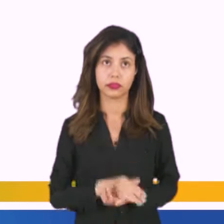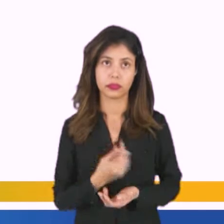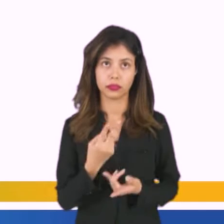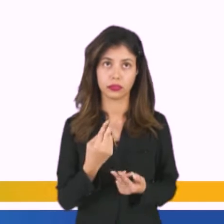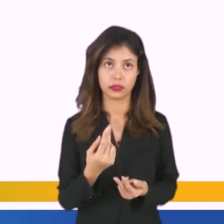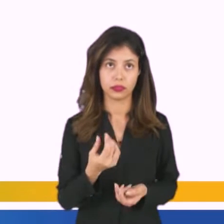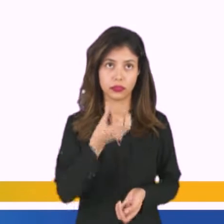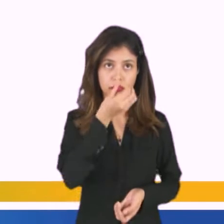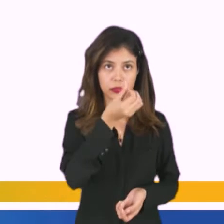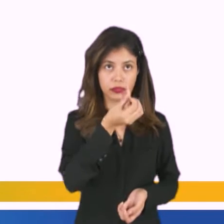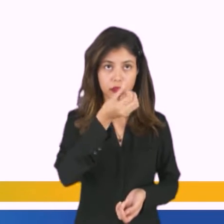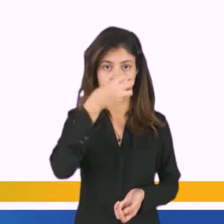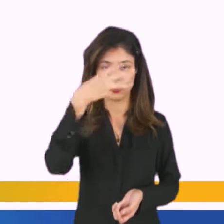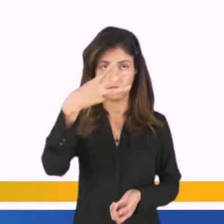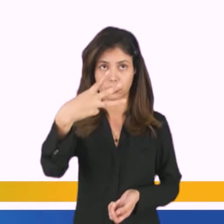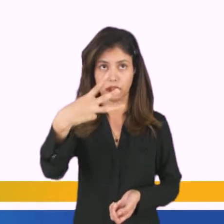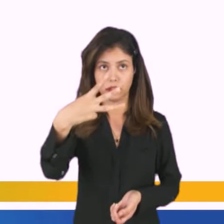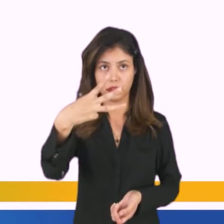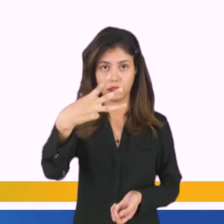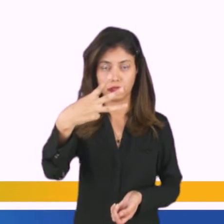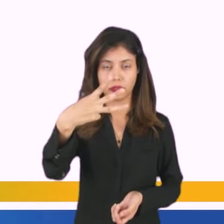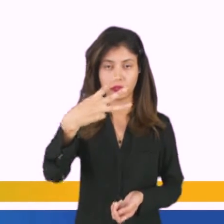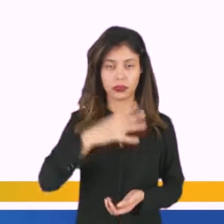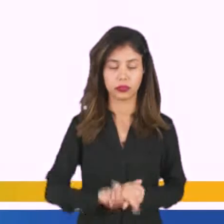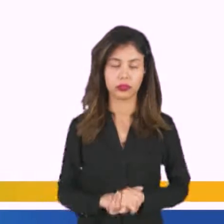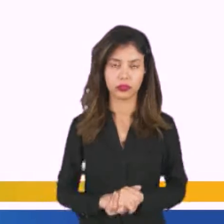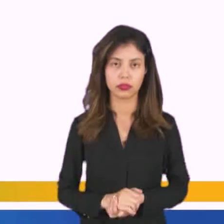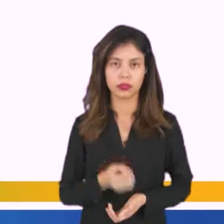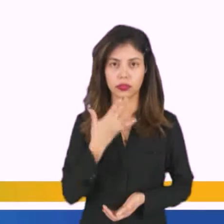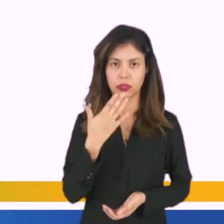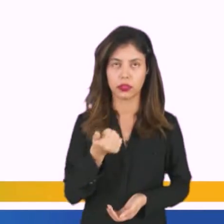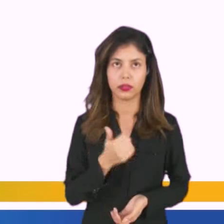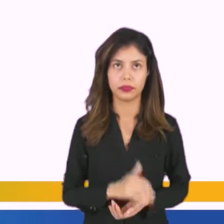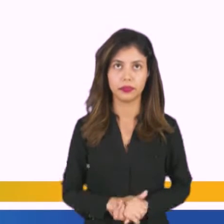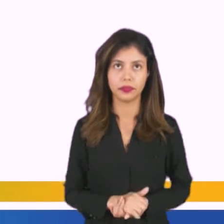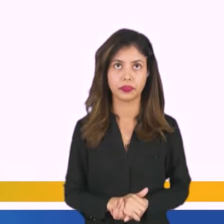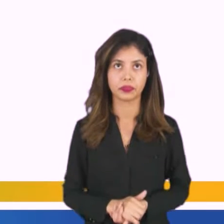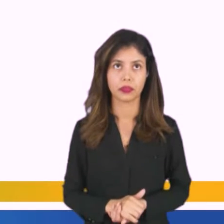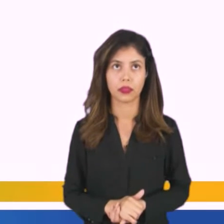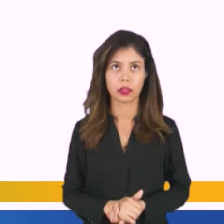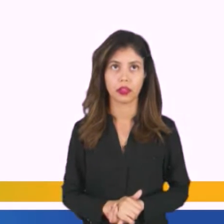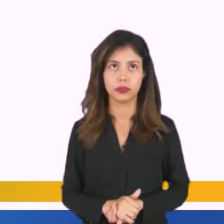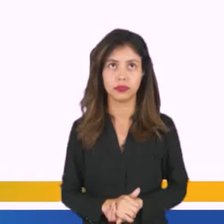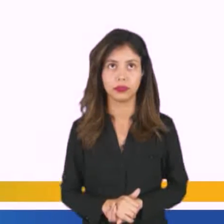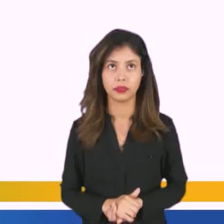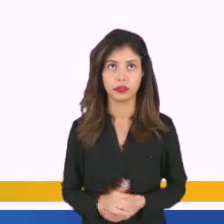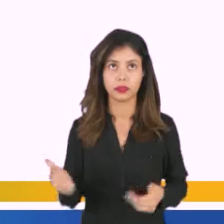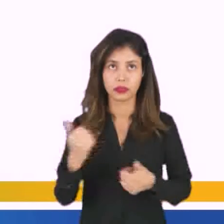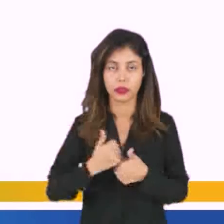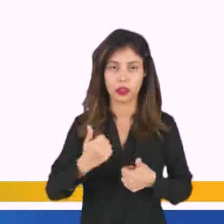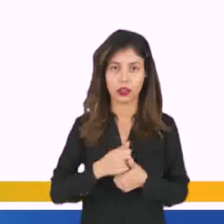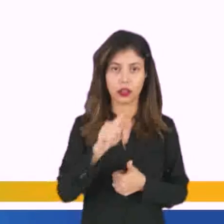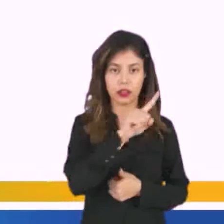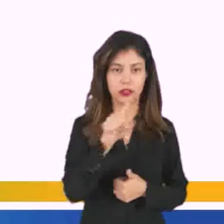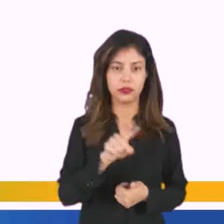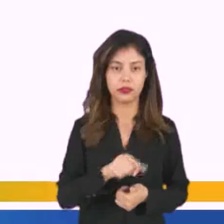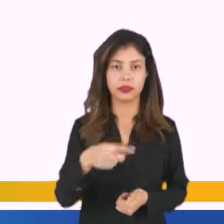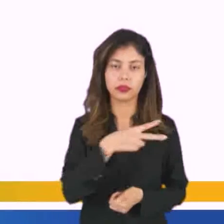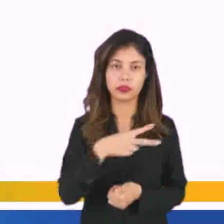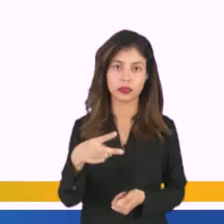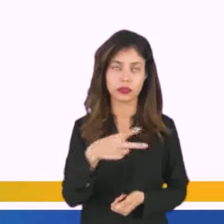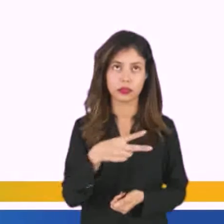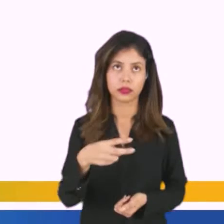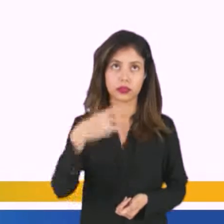valor igual a z igual a 3. Tudo bem? Agora, substituindo